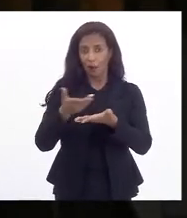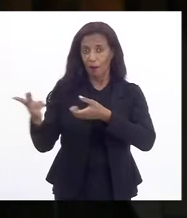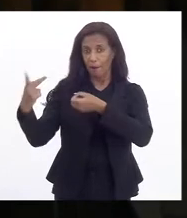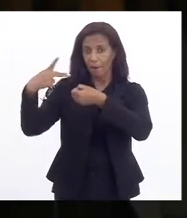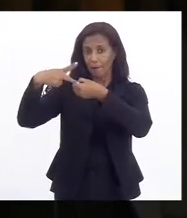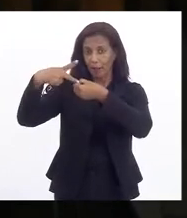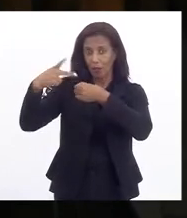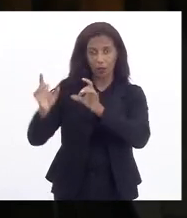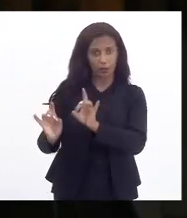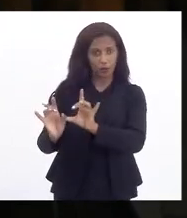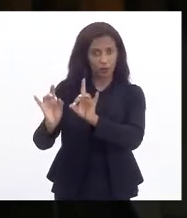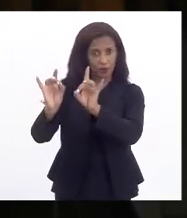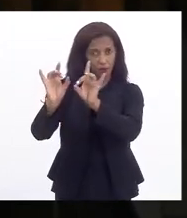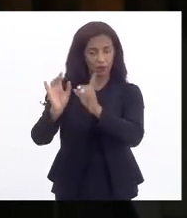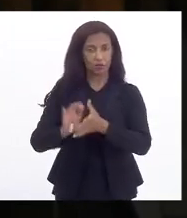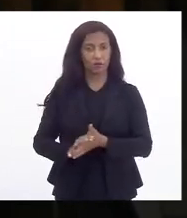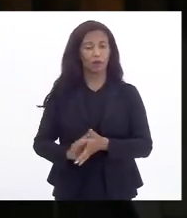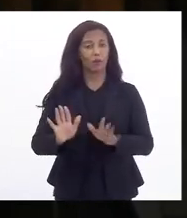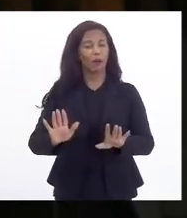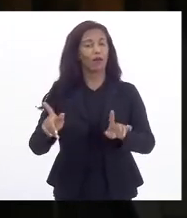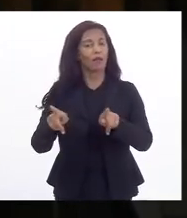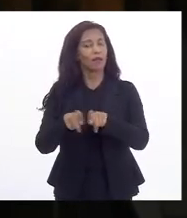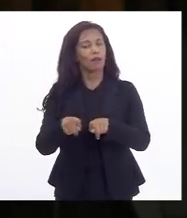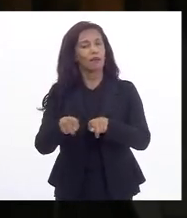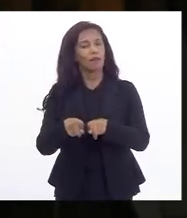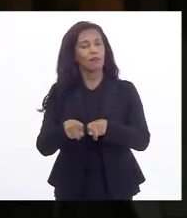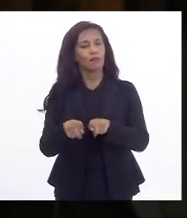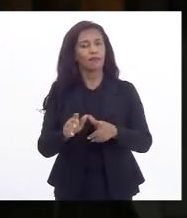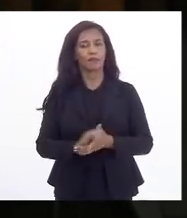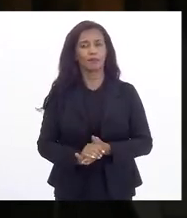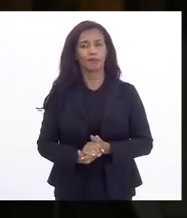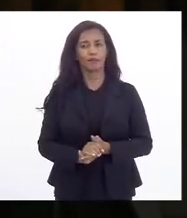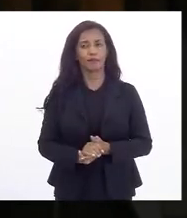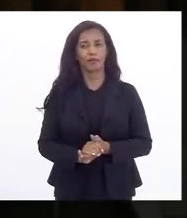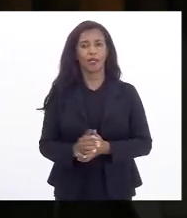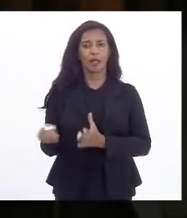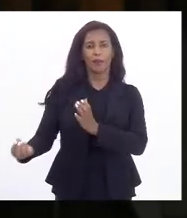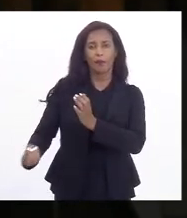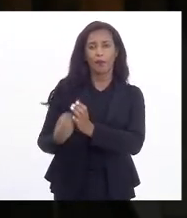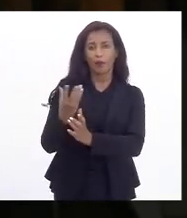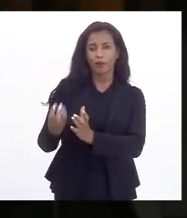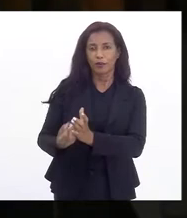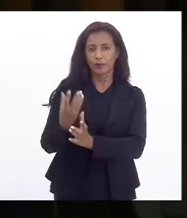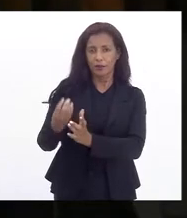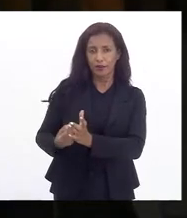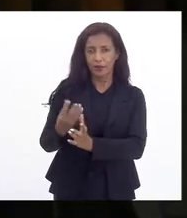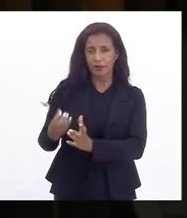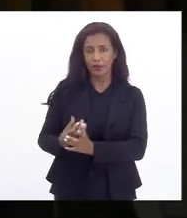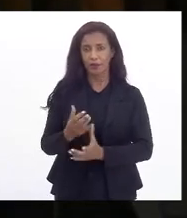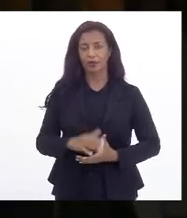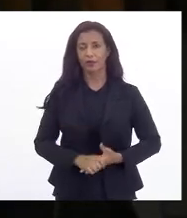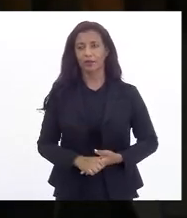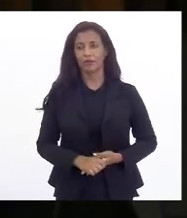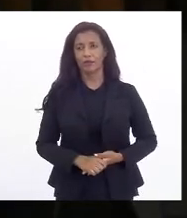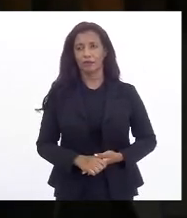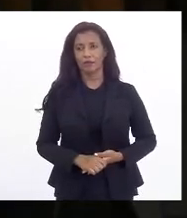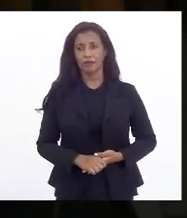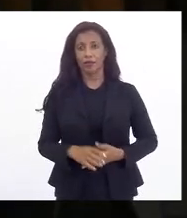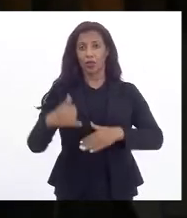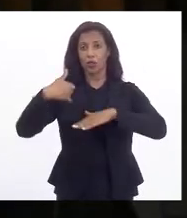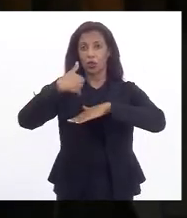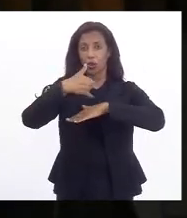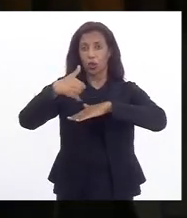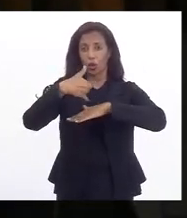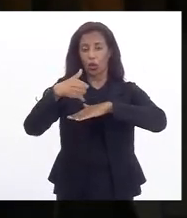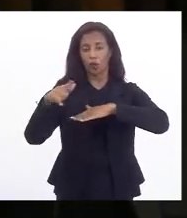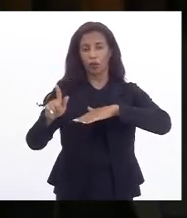participações especiais mas também na cadeia produtiva o diwali